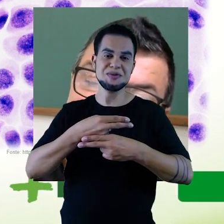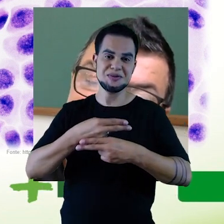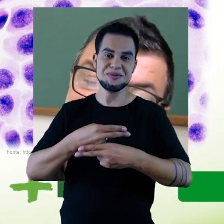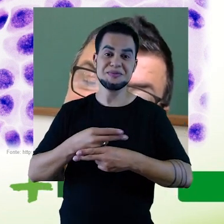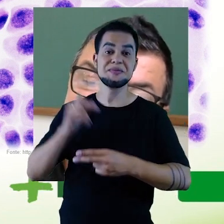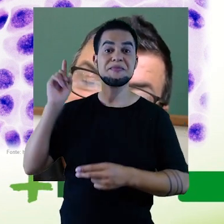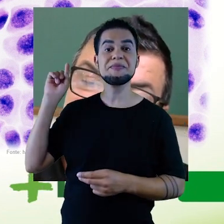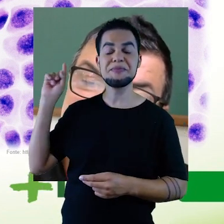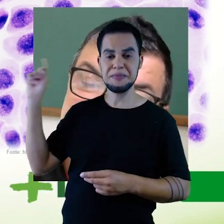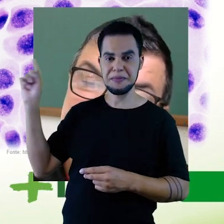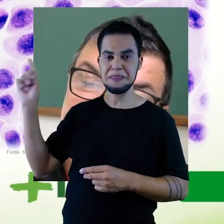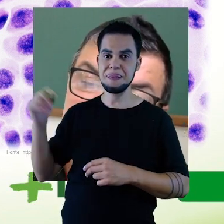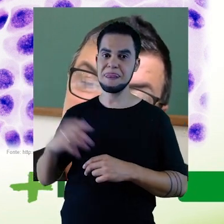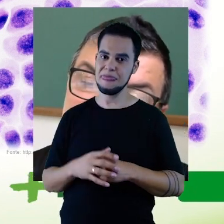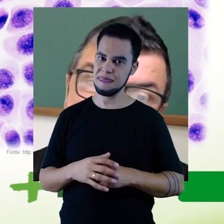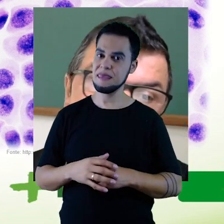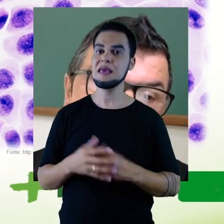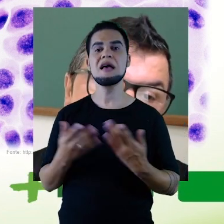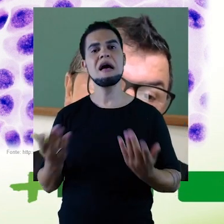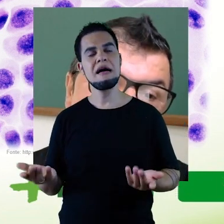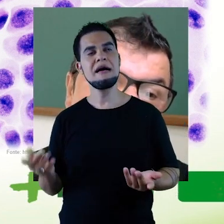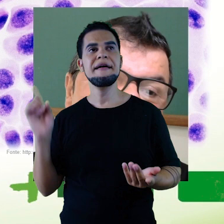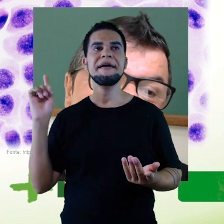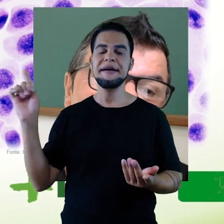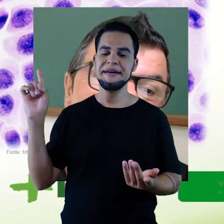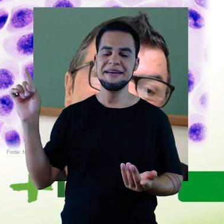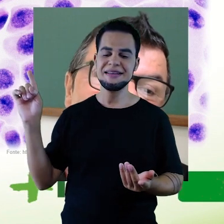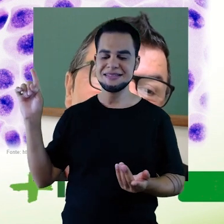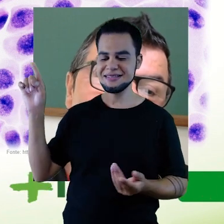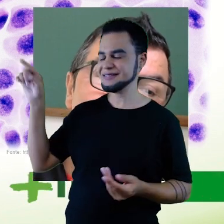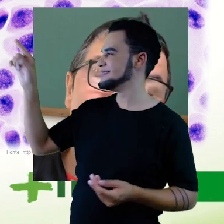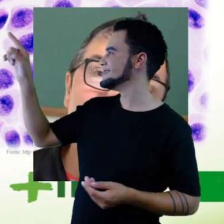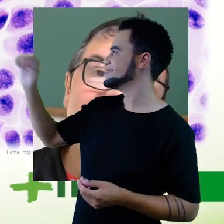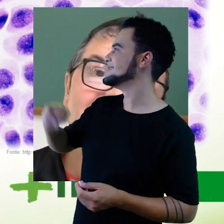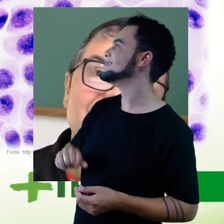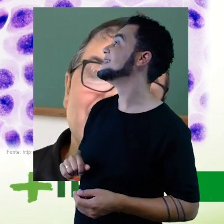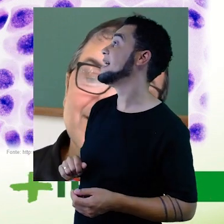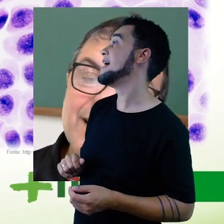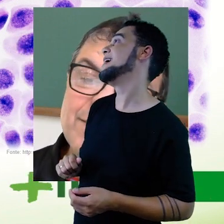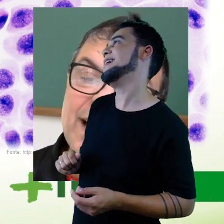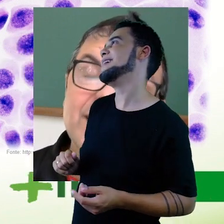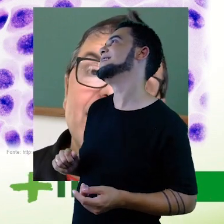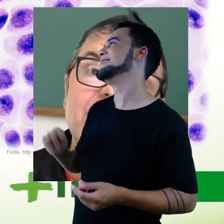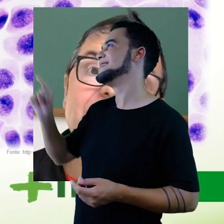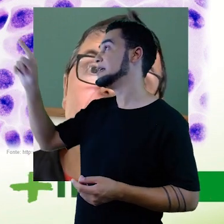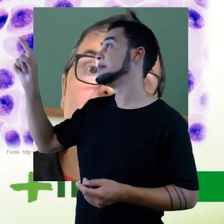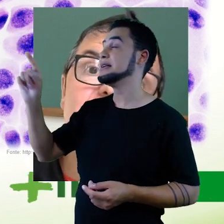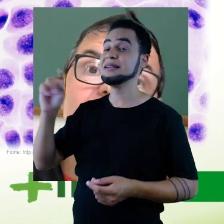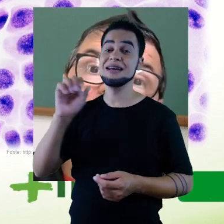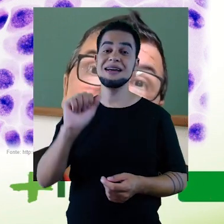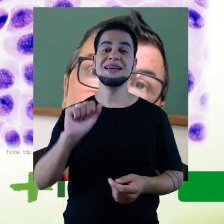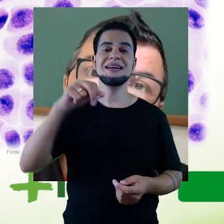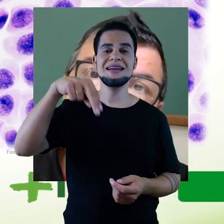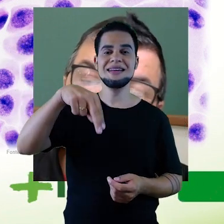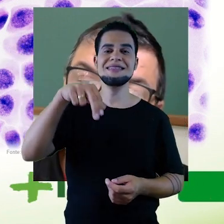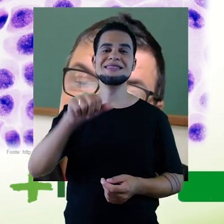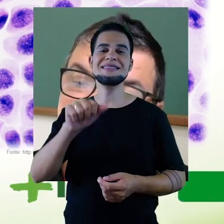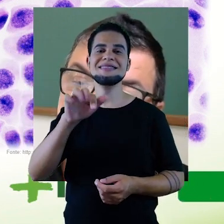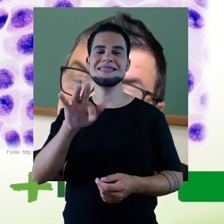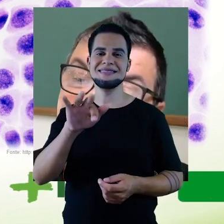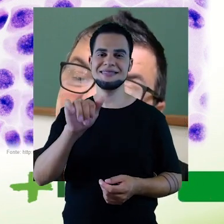cópias. Essa etapa aqui, que eu estou passando o cursor, seria essa, ó. Sabe? Ela tem o nome de